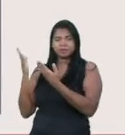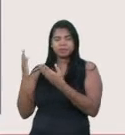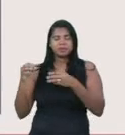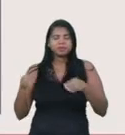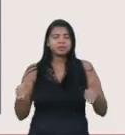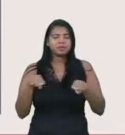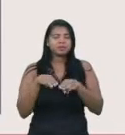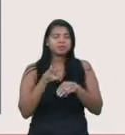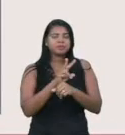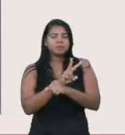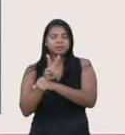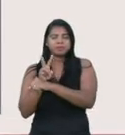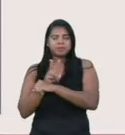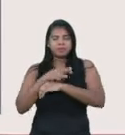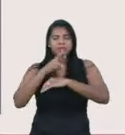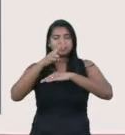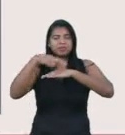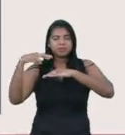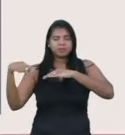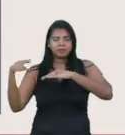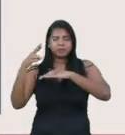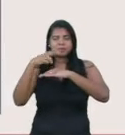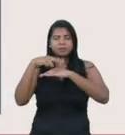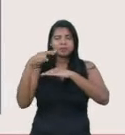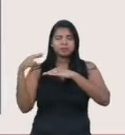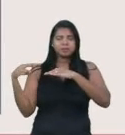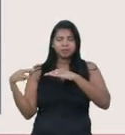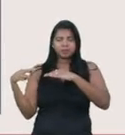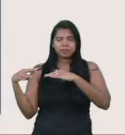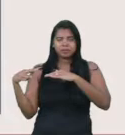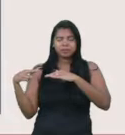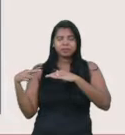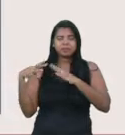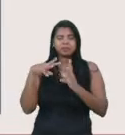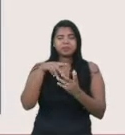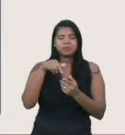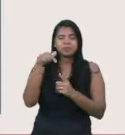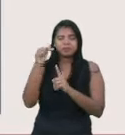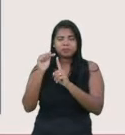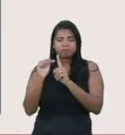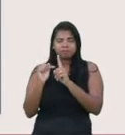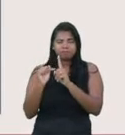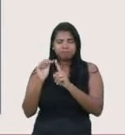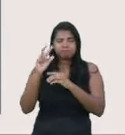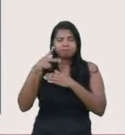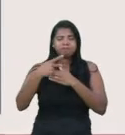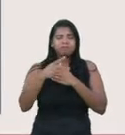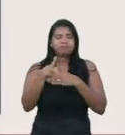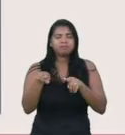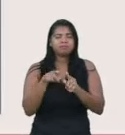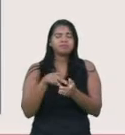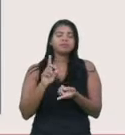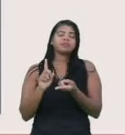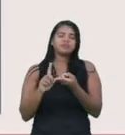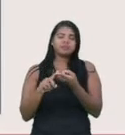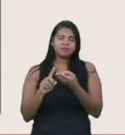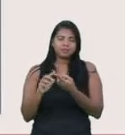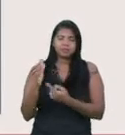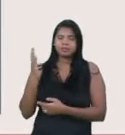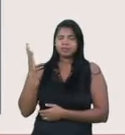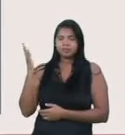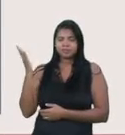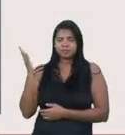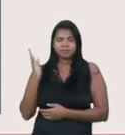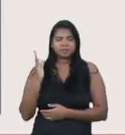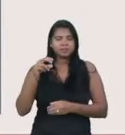dessa radiação, fazendo com que a temperatura da Terra permaneça constante. Esse campo magnético ele vai ser oriundo do